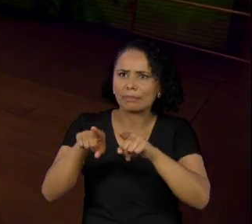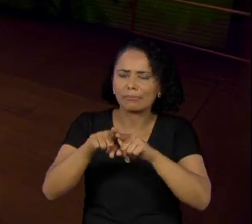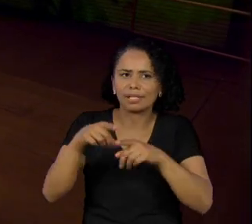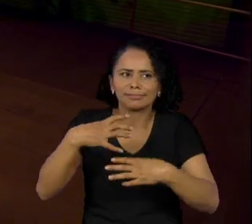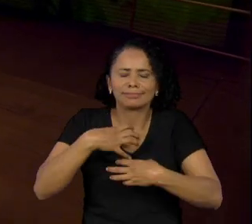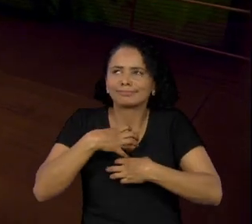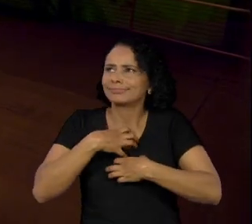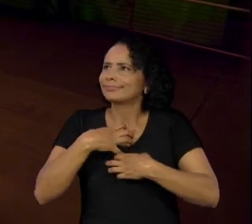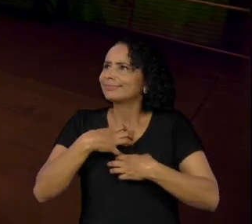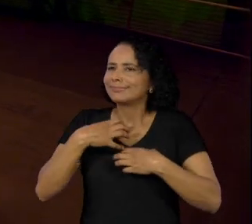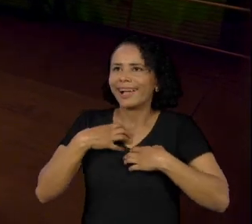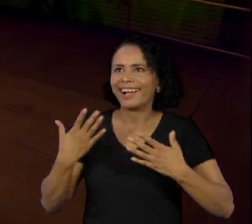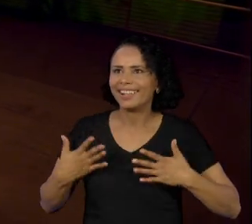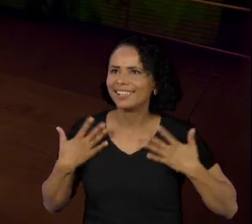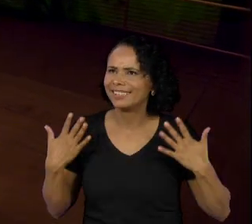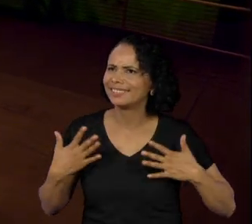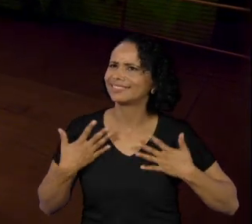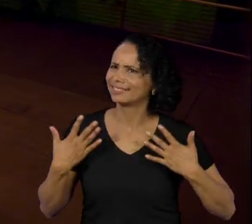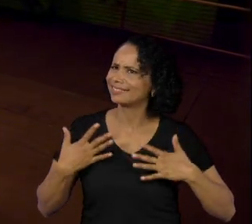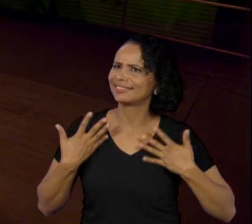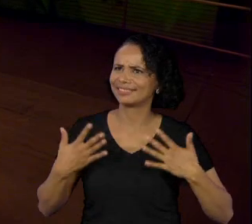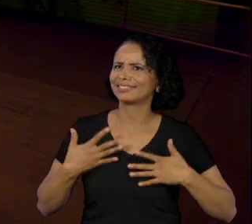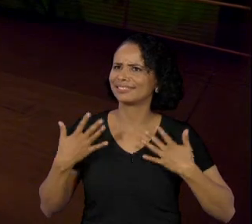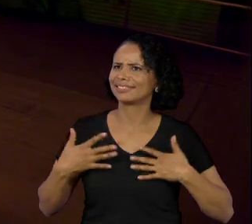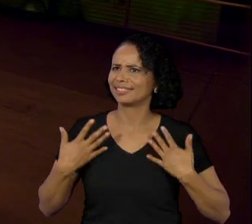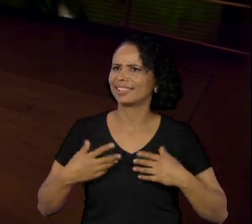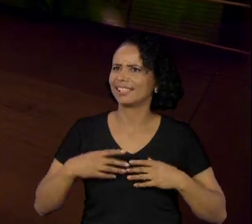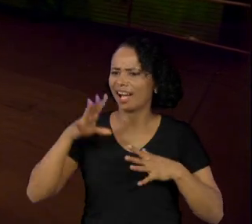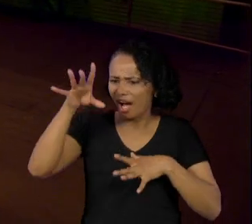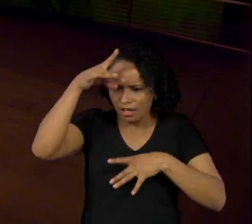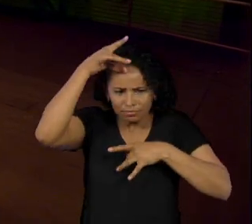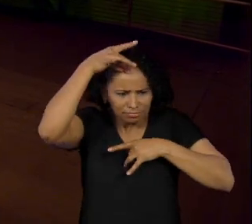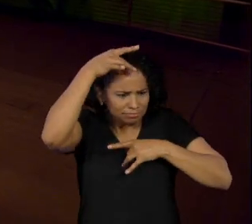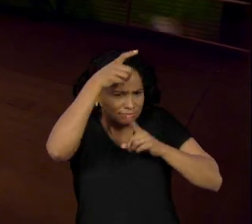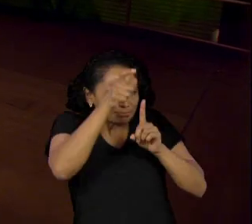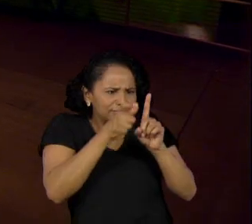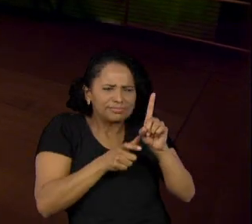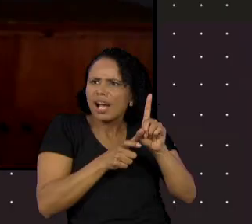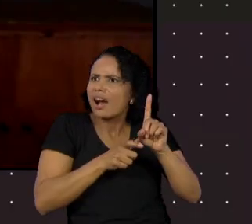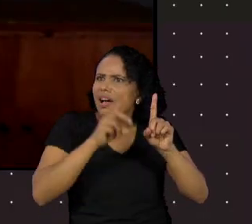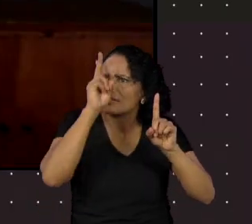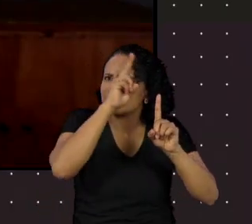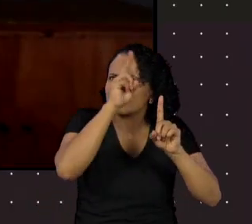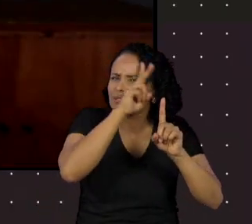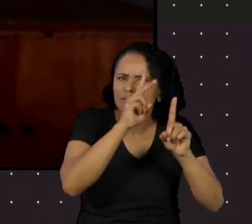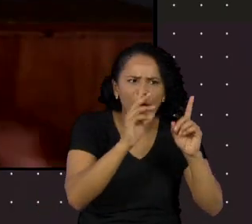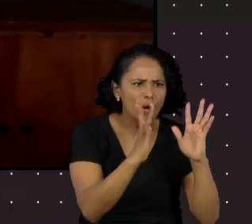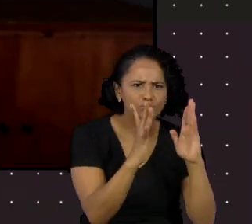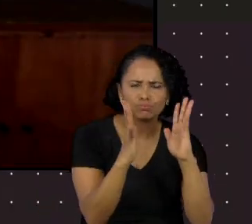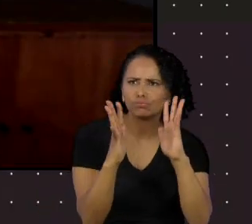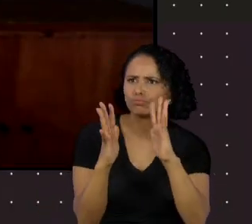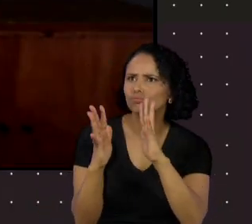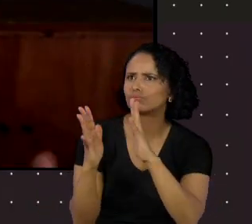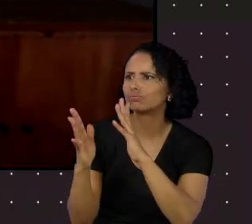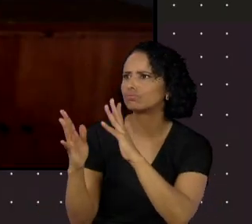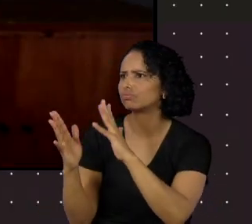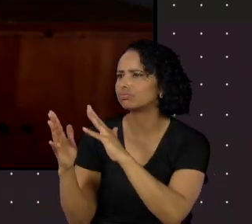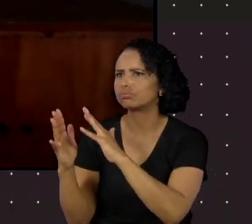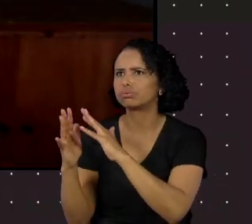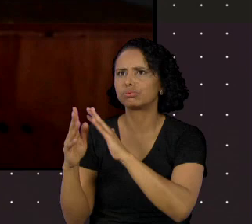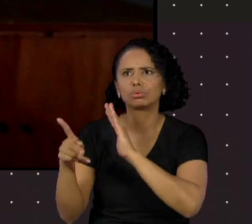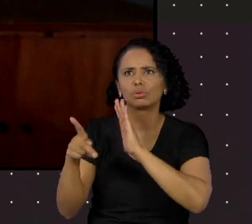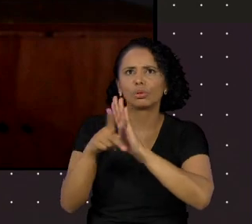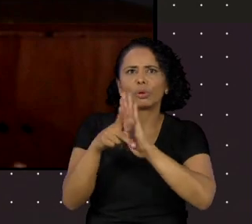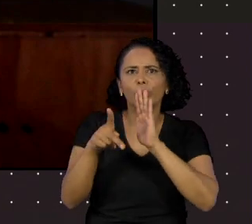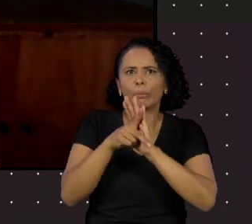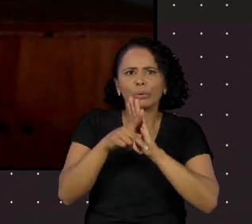uma alegria enorme, assim. Era uma personagem que a história era vista através do humor,